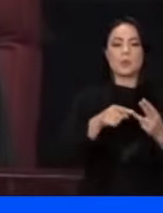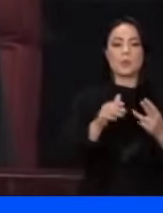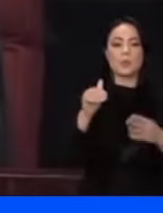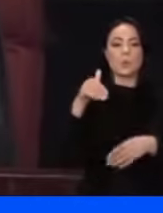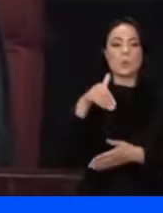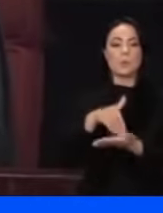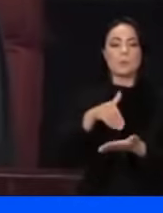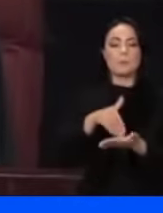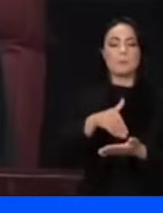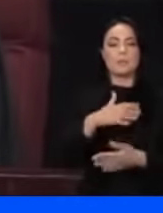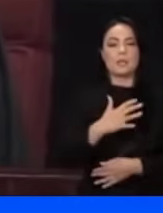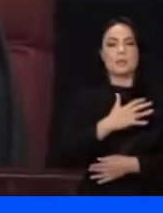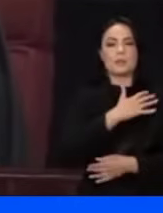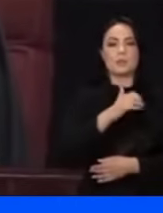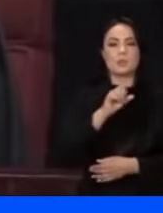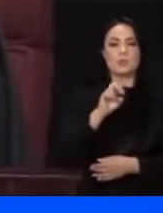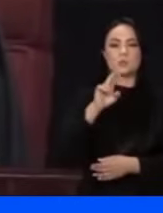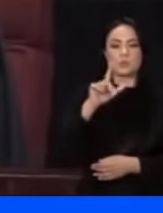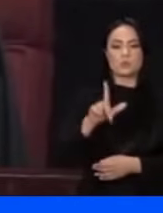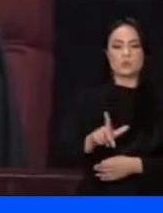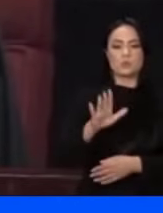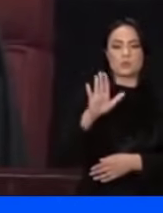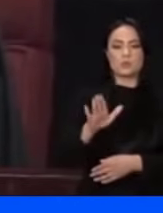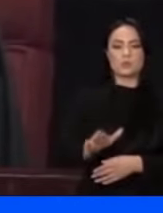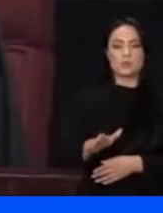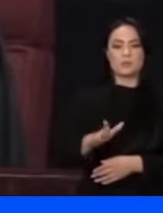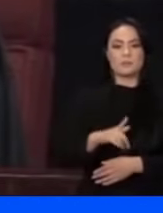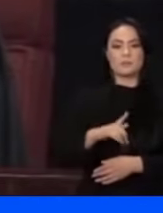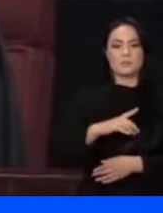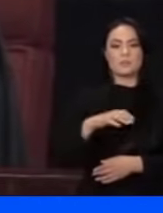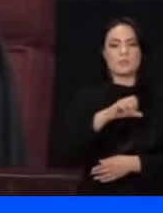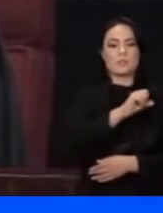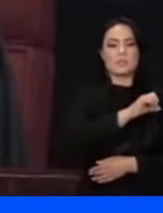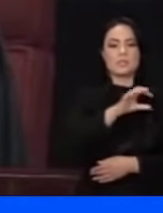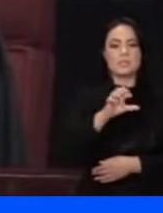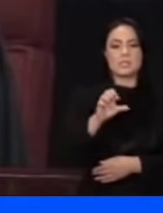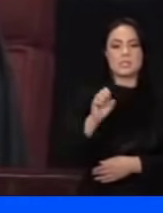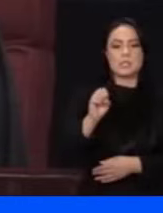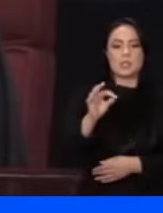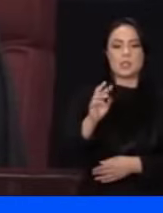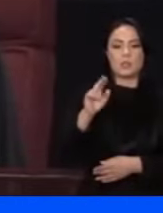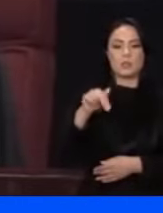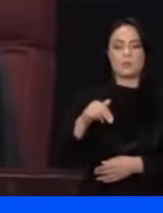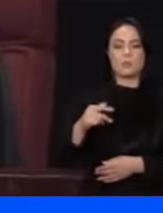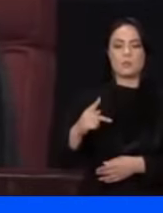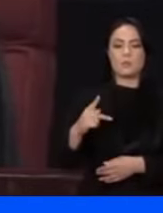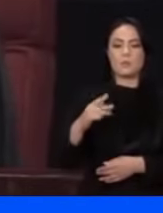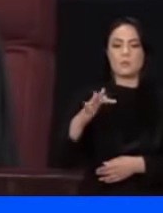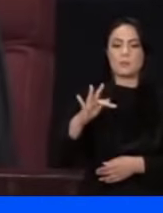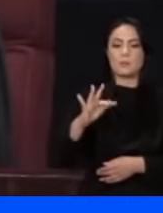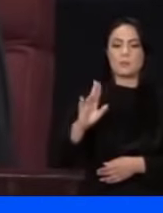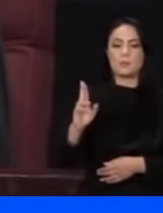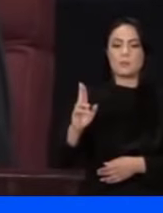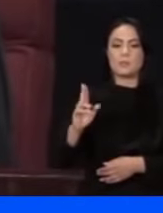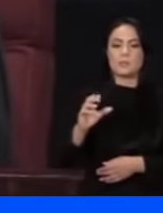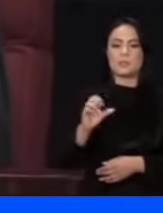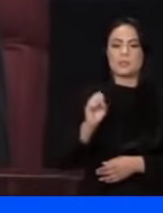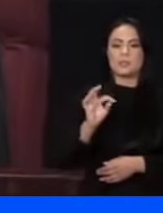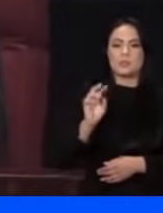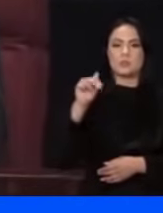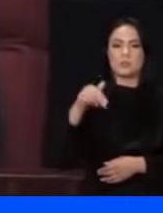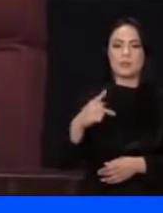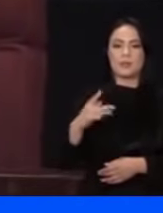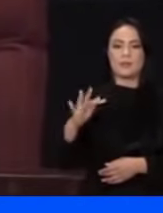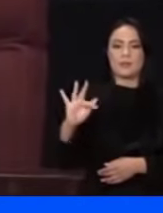do Sul, que já passou para a reserva, general Stumpf, tendo afirmado que os 3 militares eram contrários a uma ação